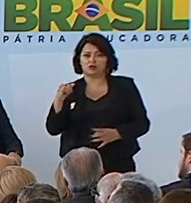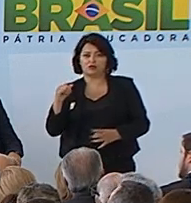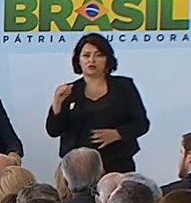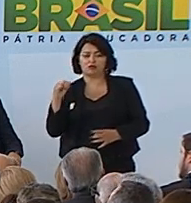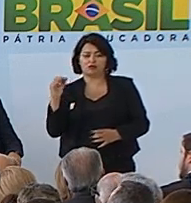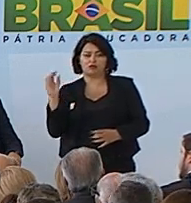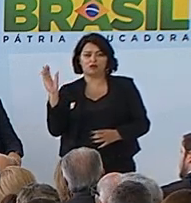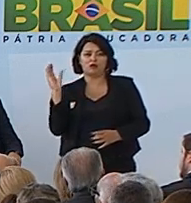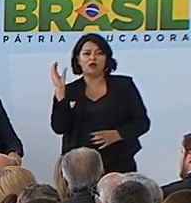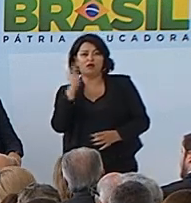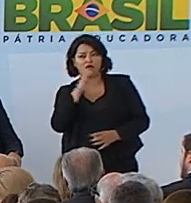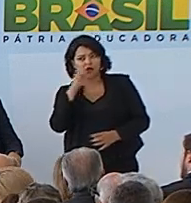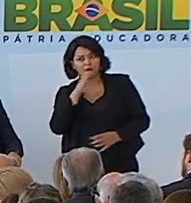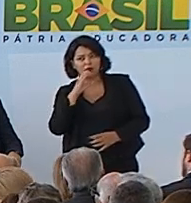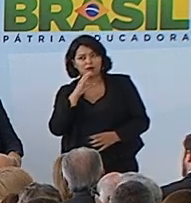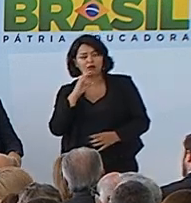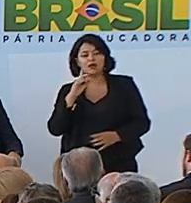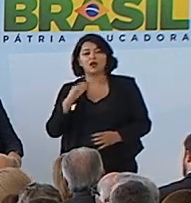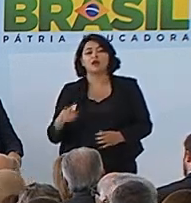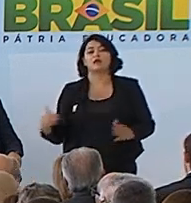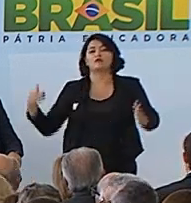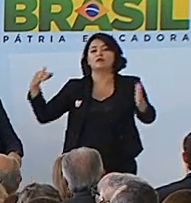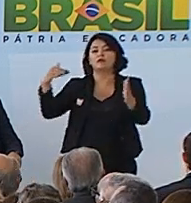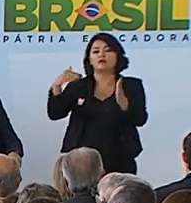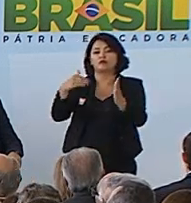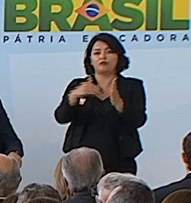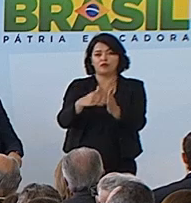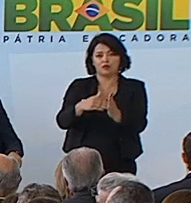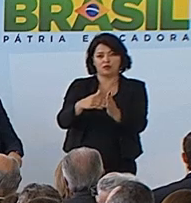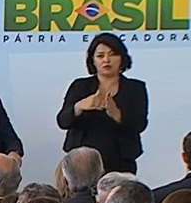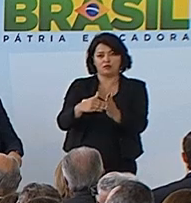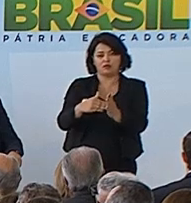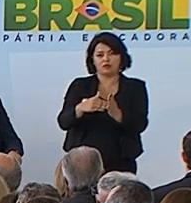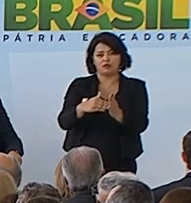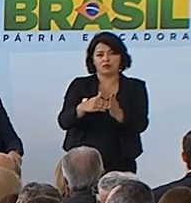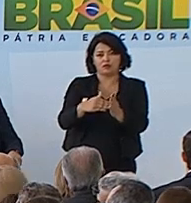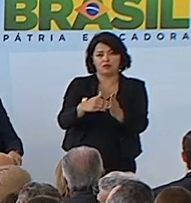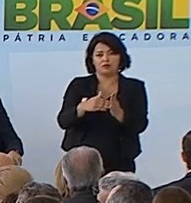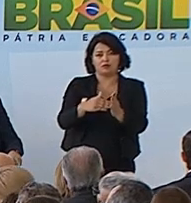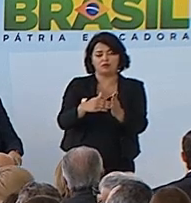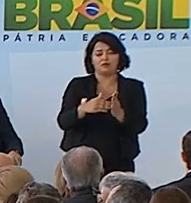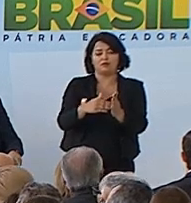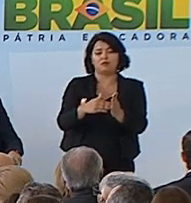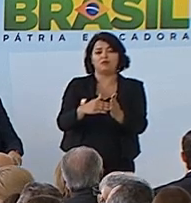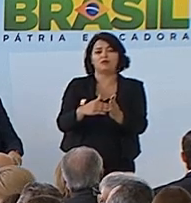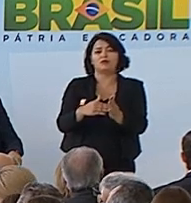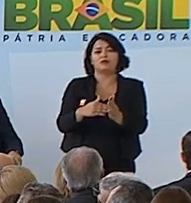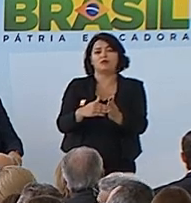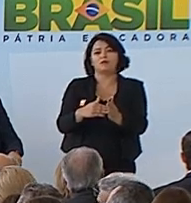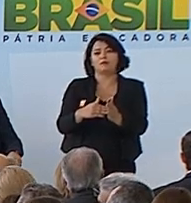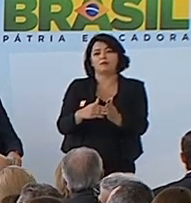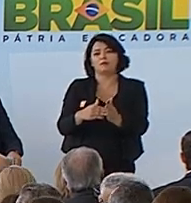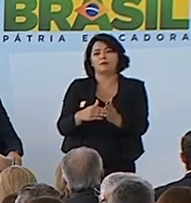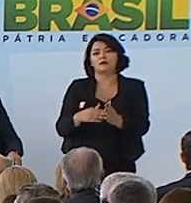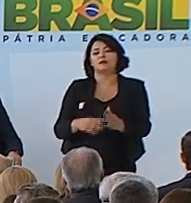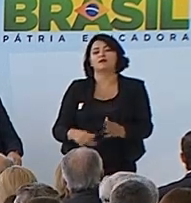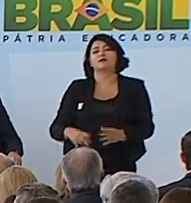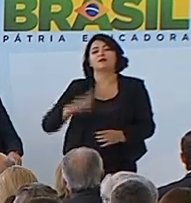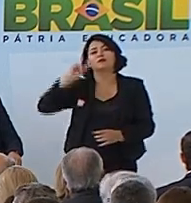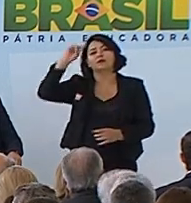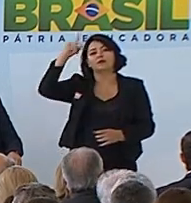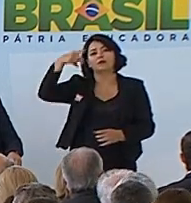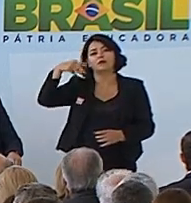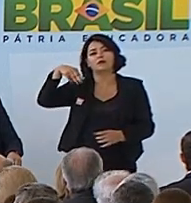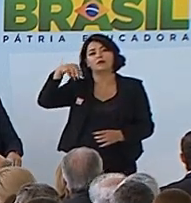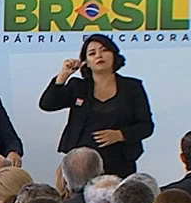milagre E aí vem a última etapa de uma parte que a gente chegou até aqui que foi lá pro Márcio e pro